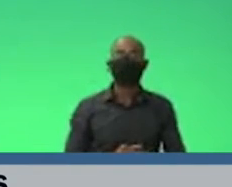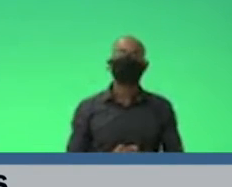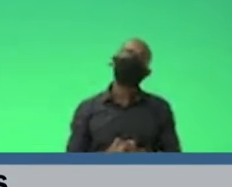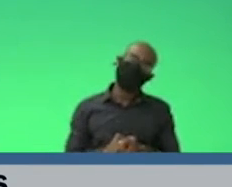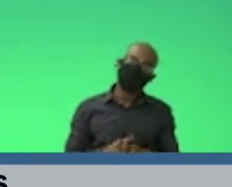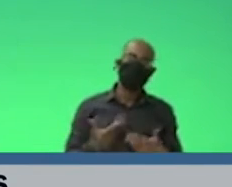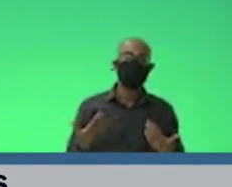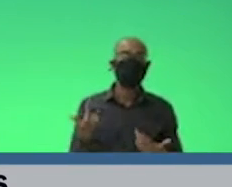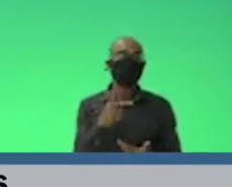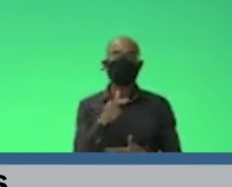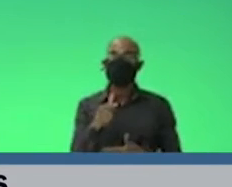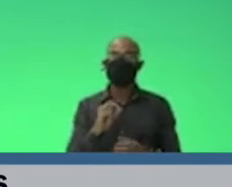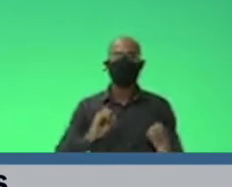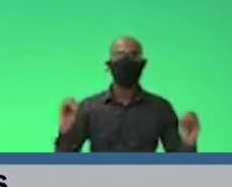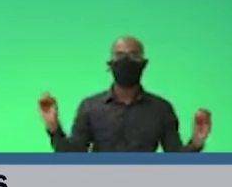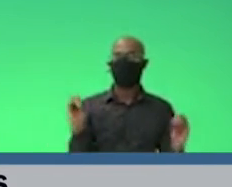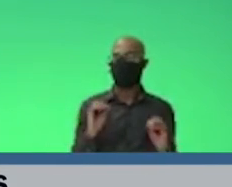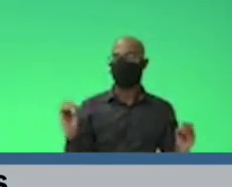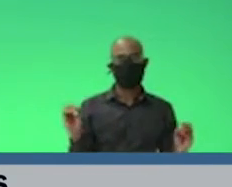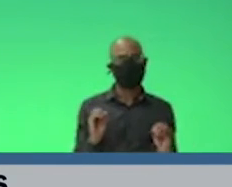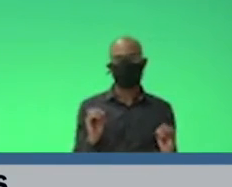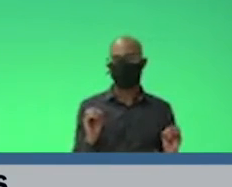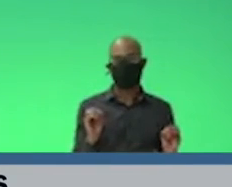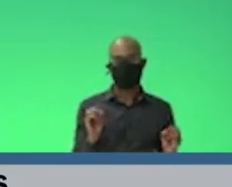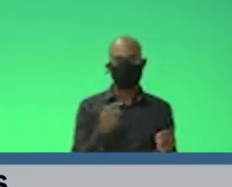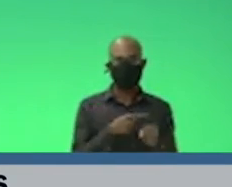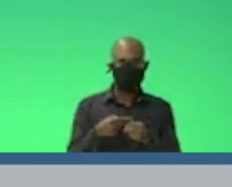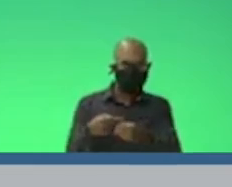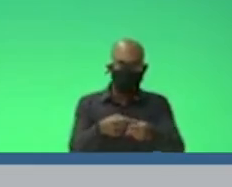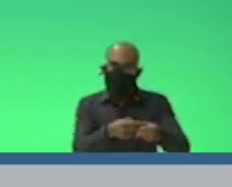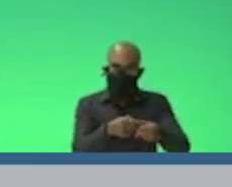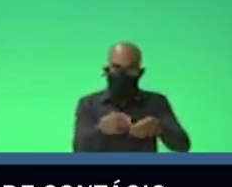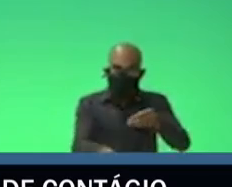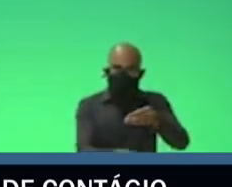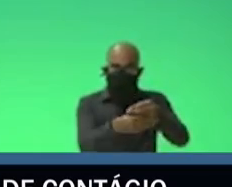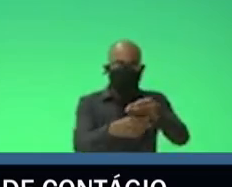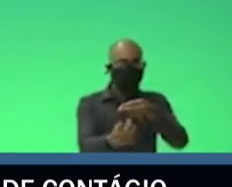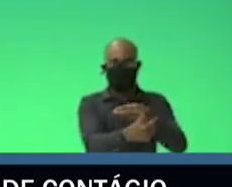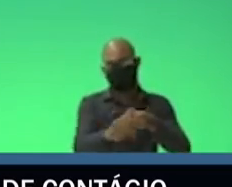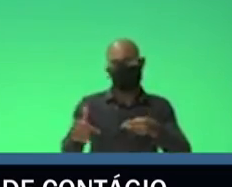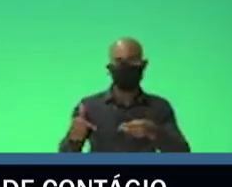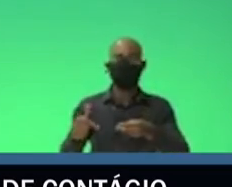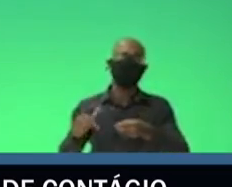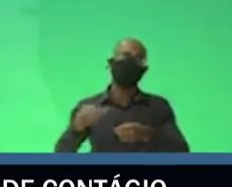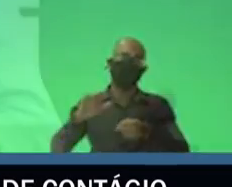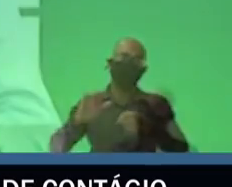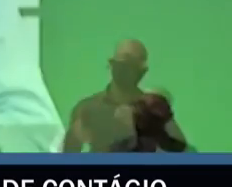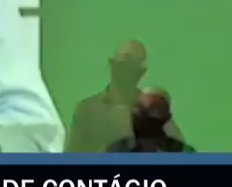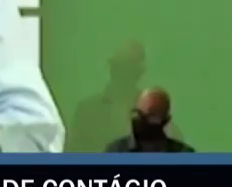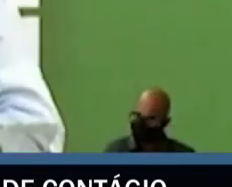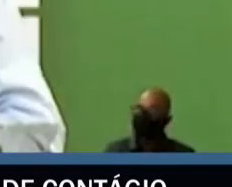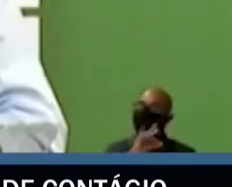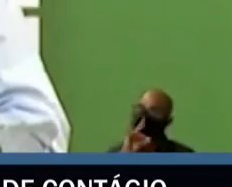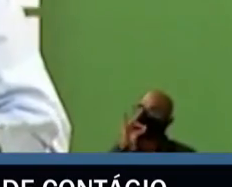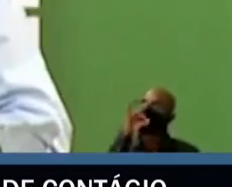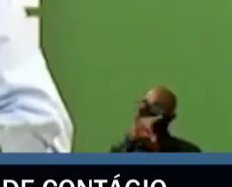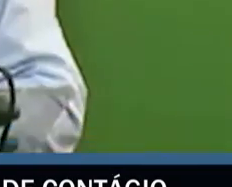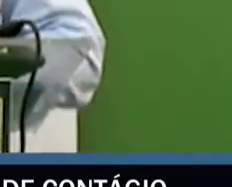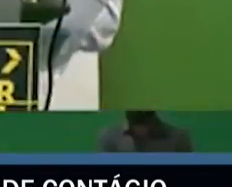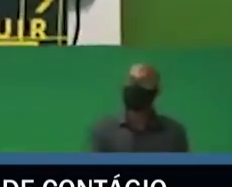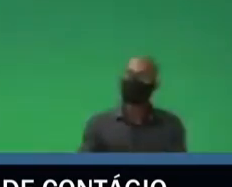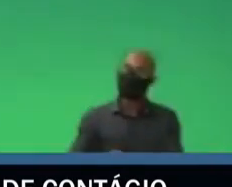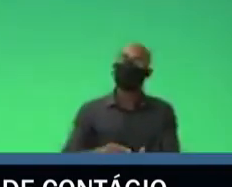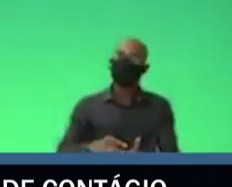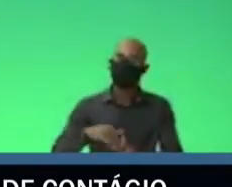não temos nenhum município enquadrado nessa bandeira verde, que é o grau baixo. Realmente a